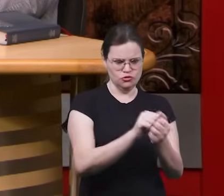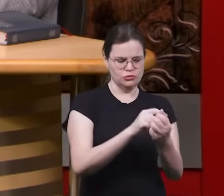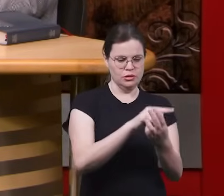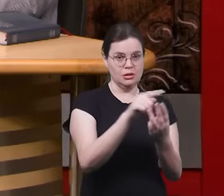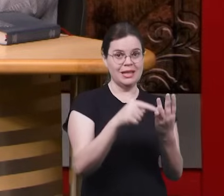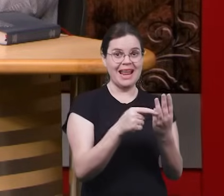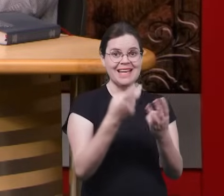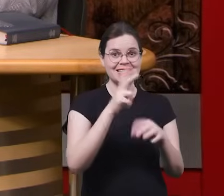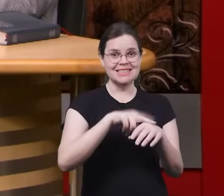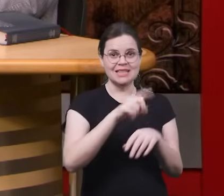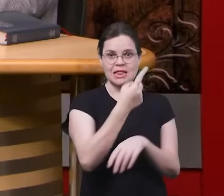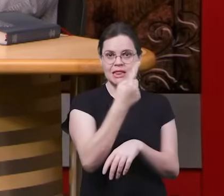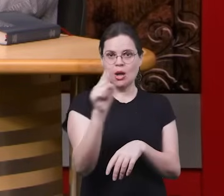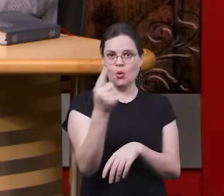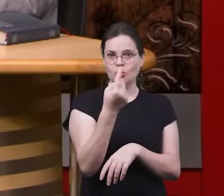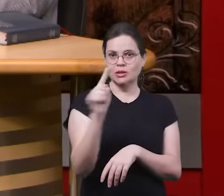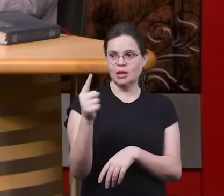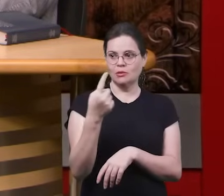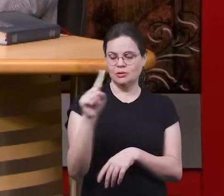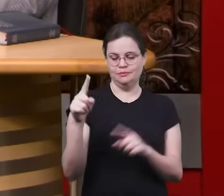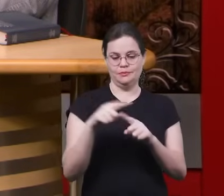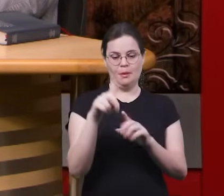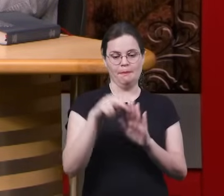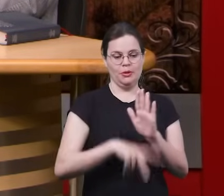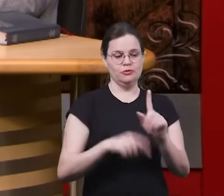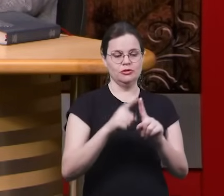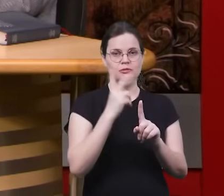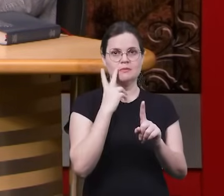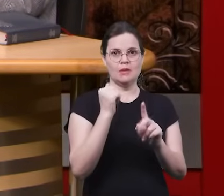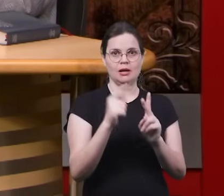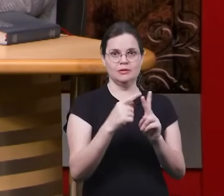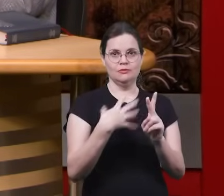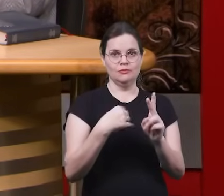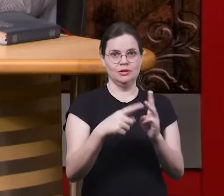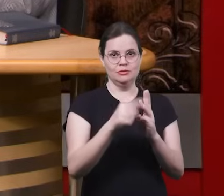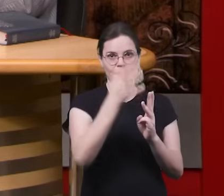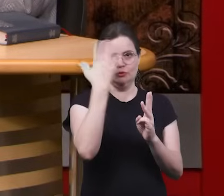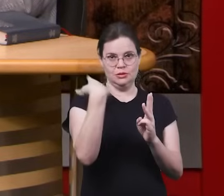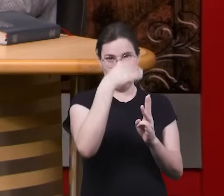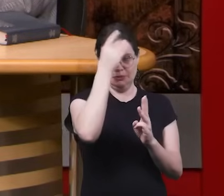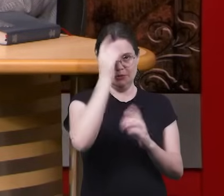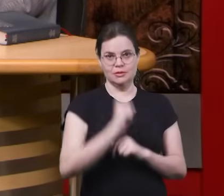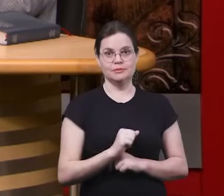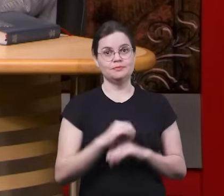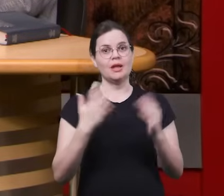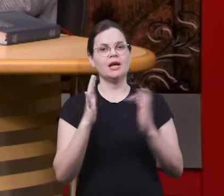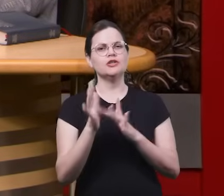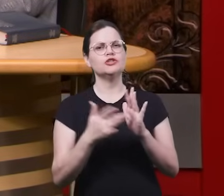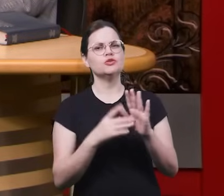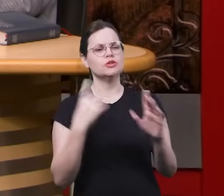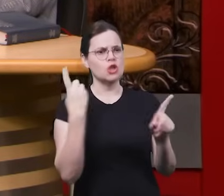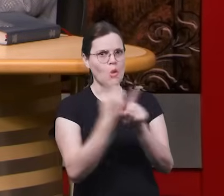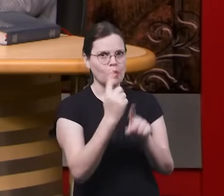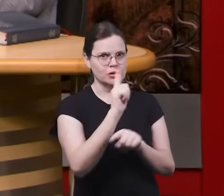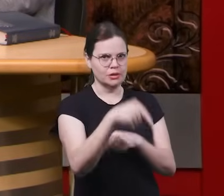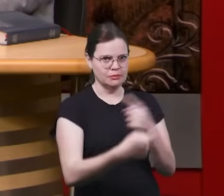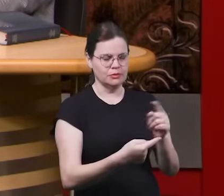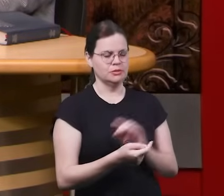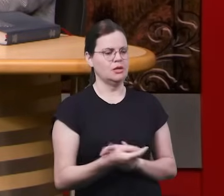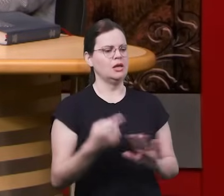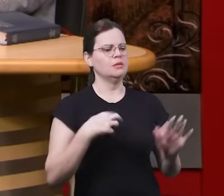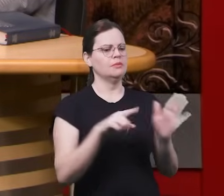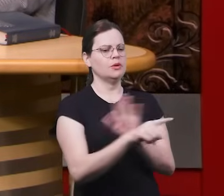ele. Negou 3 vezes. O projeto do Pai, Filho e Espírito Santo. E agora Jesus também pergunta a ele 3 vezes. Ele